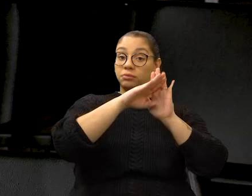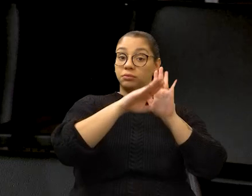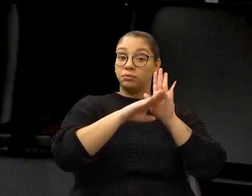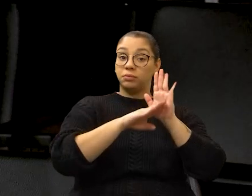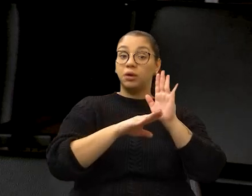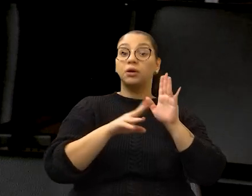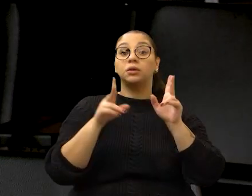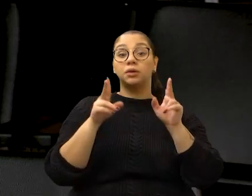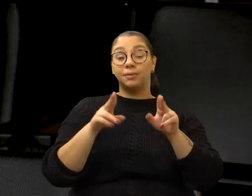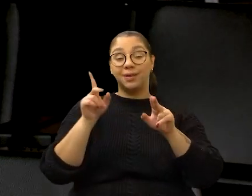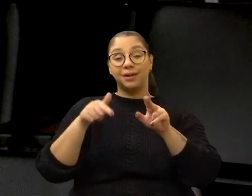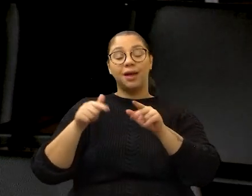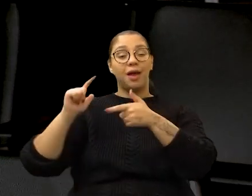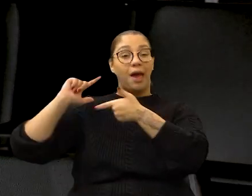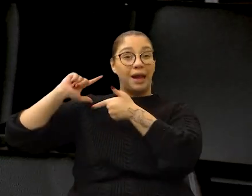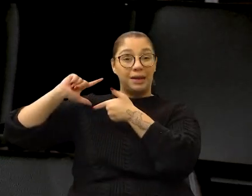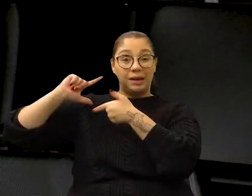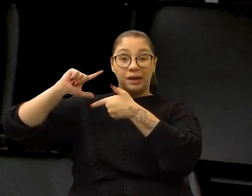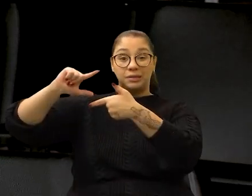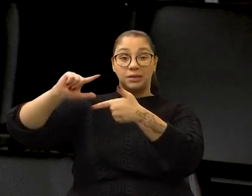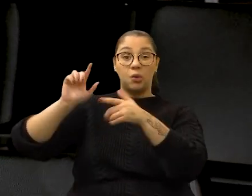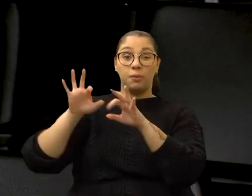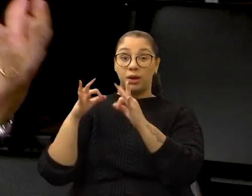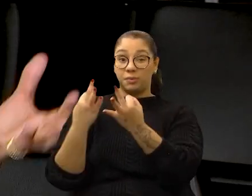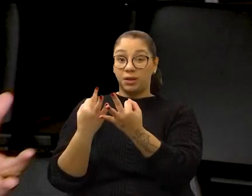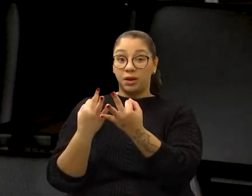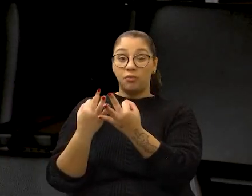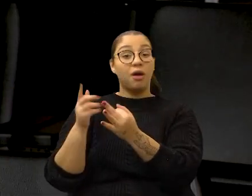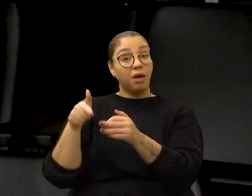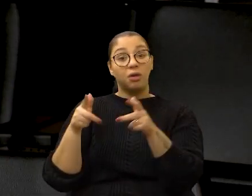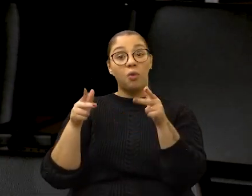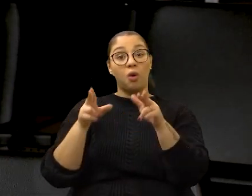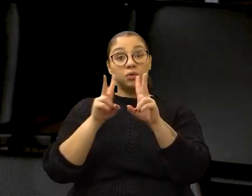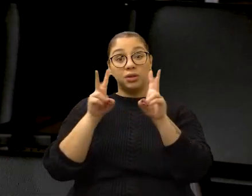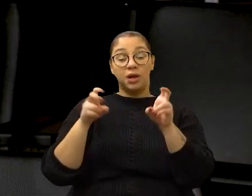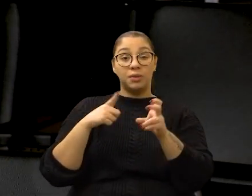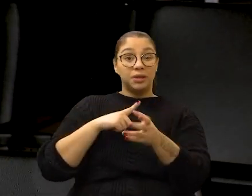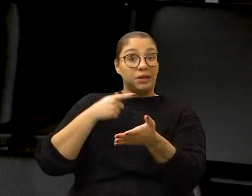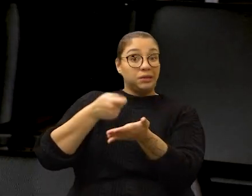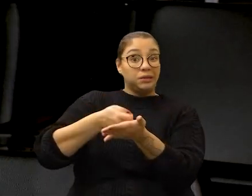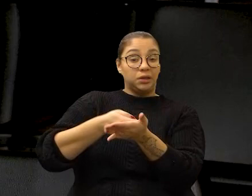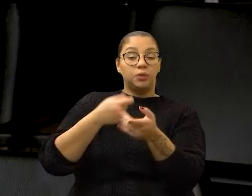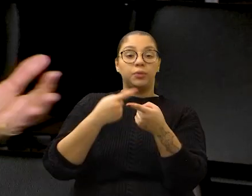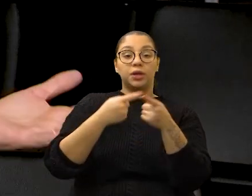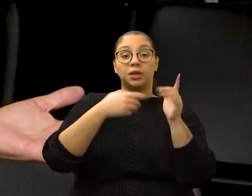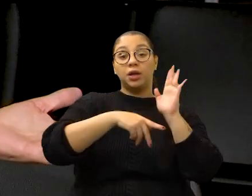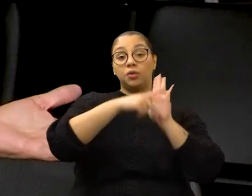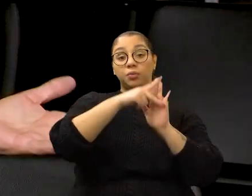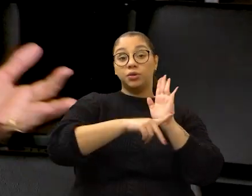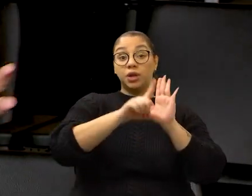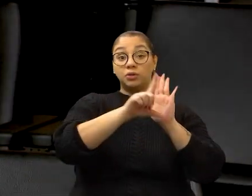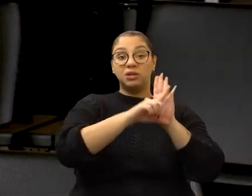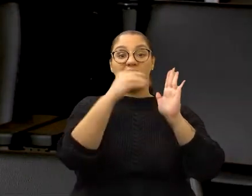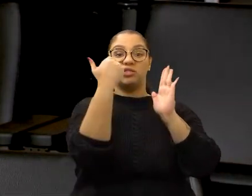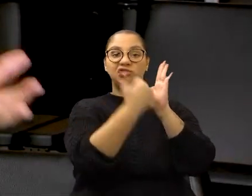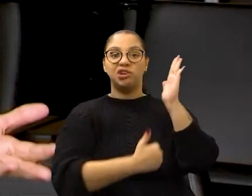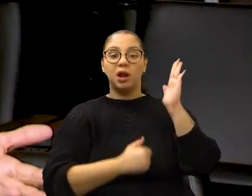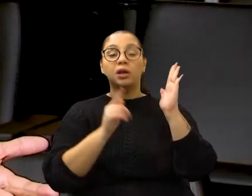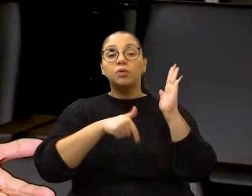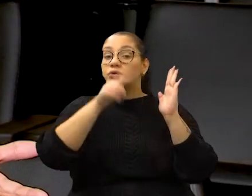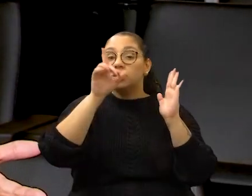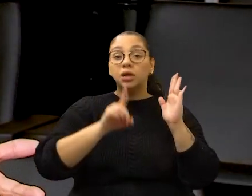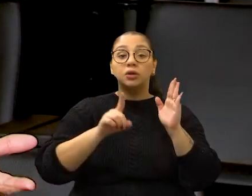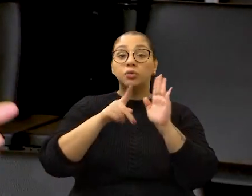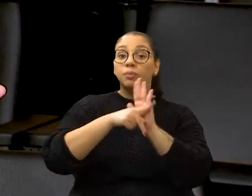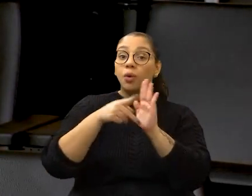como a alienação parental, também é uma pauta que está gritando aí, porque existe um projeto de lei para retirar um direito que é da